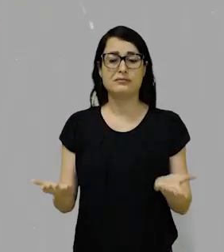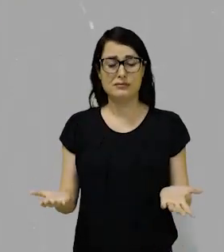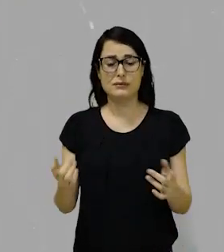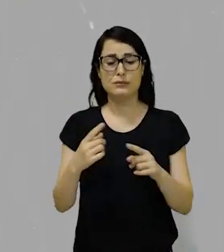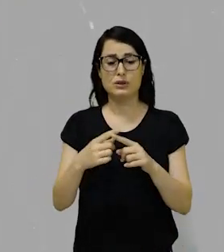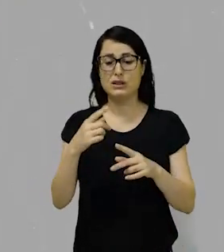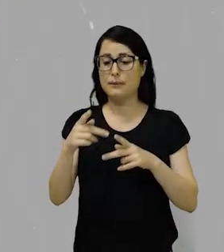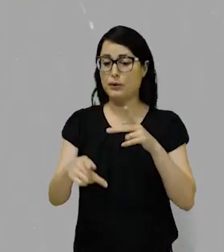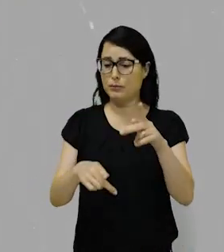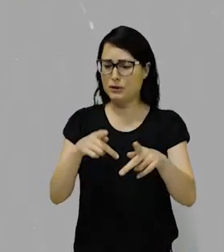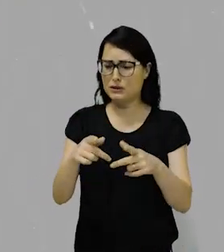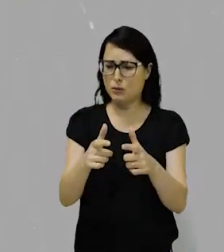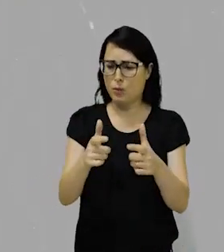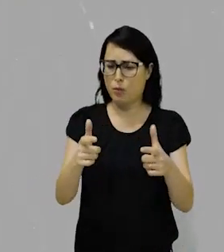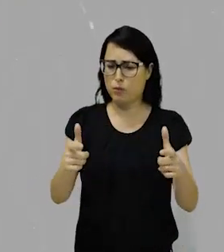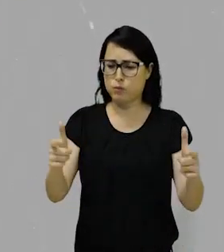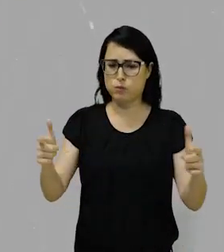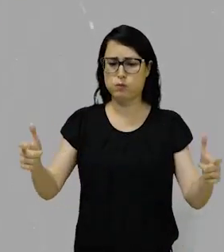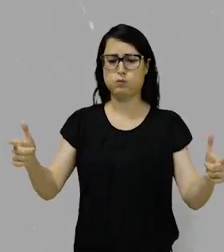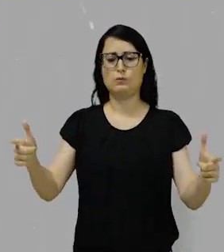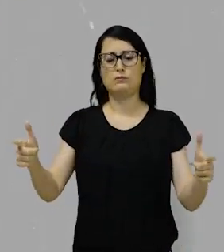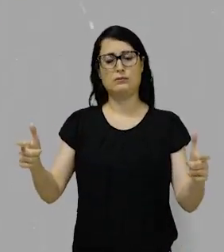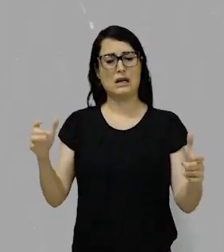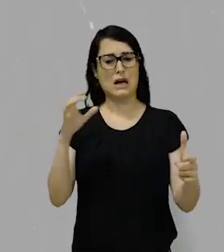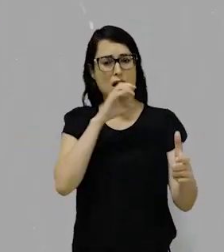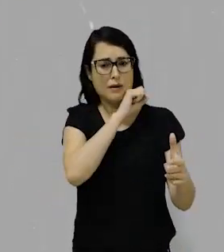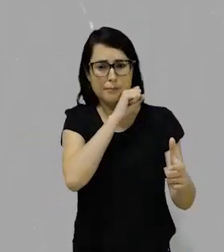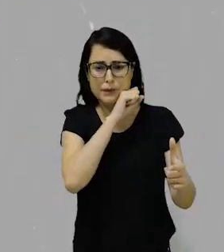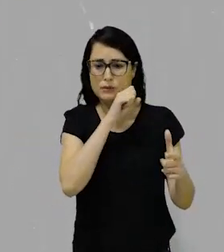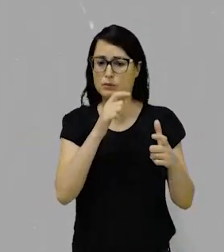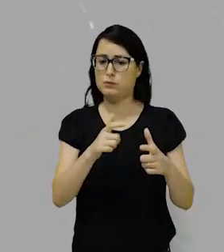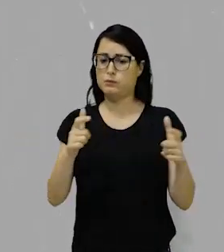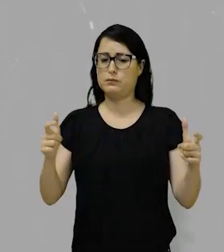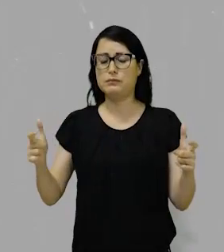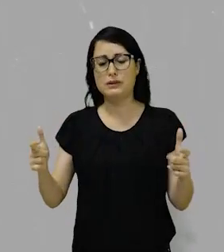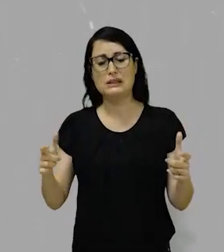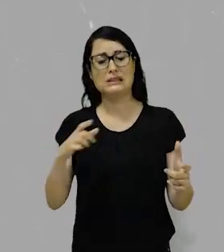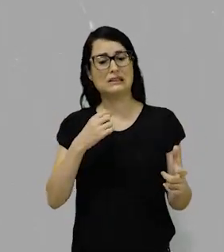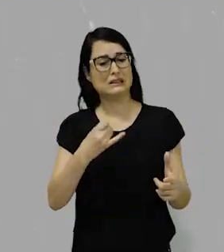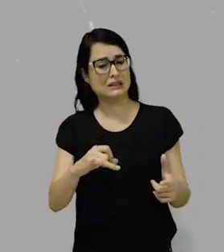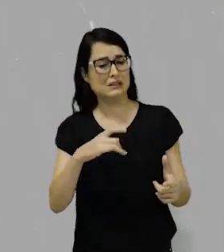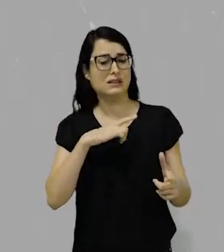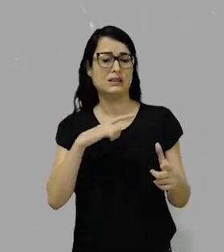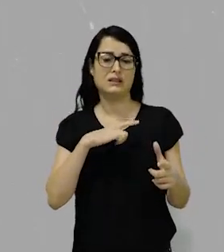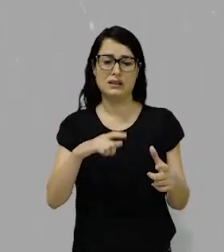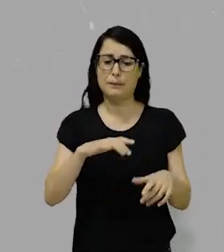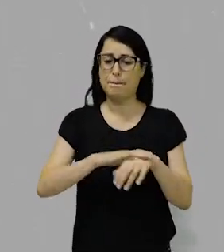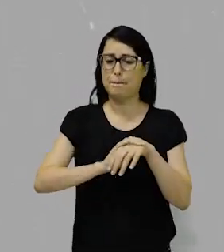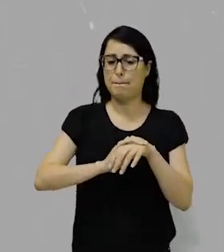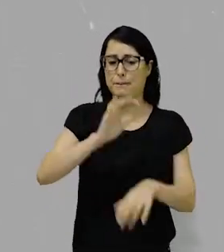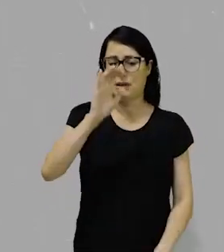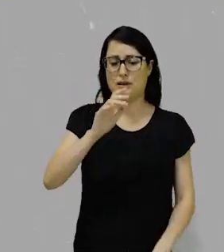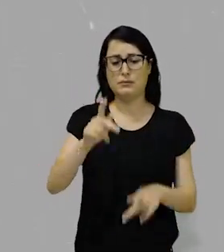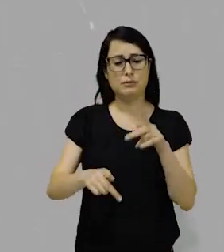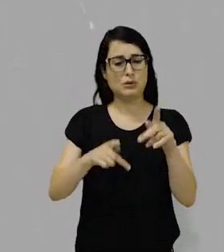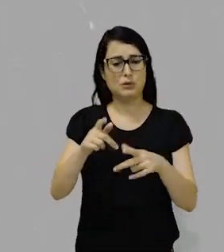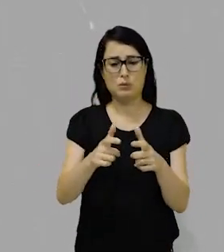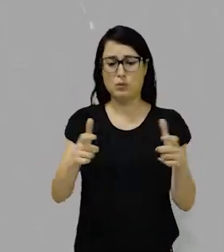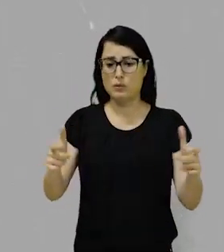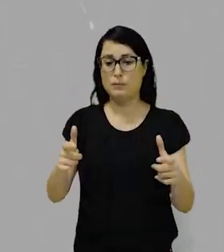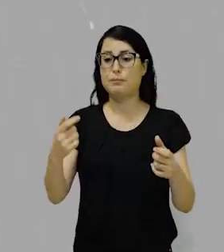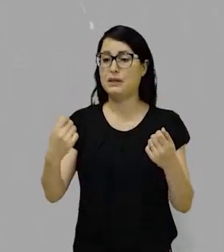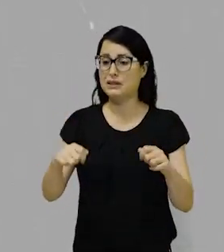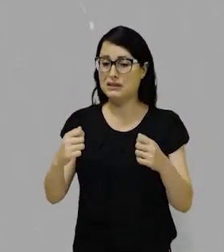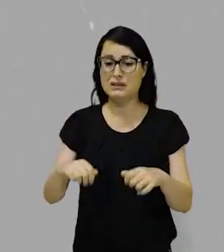Porque a população está crescendo rapidamente. Né? Então, se eu tenho uma maior população, eu necessito de uma maior quantidade de